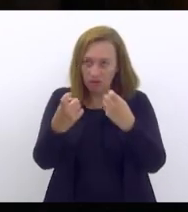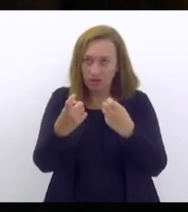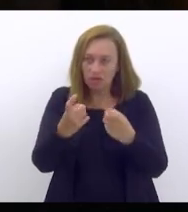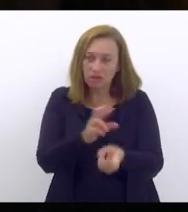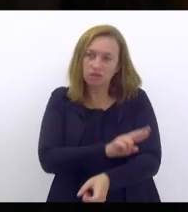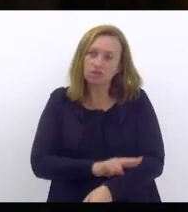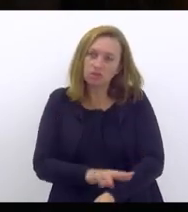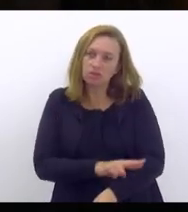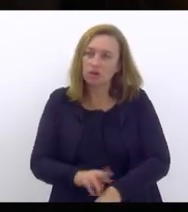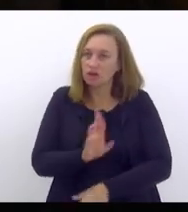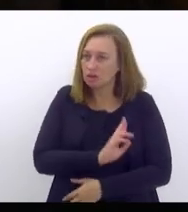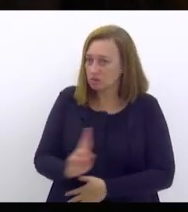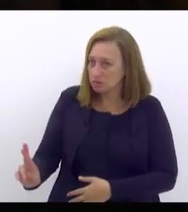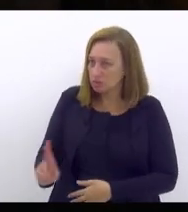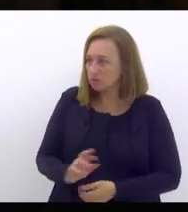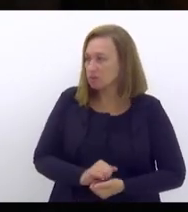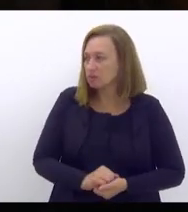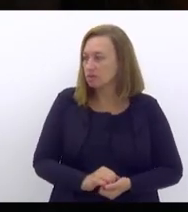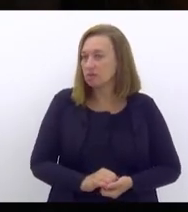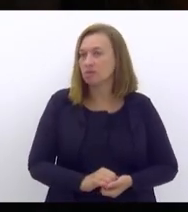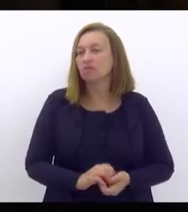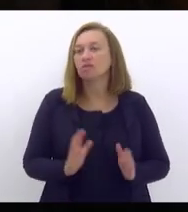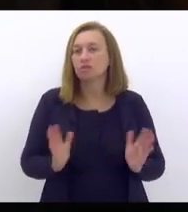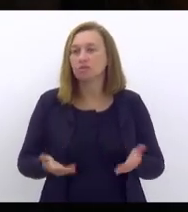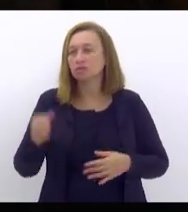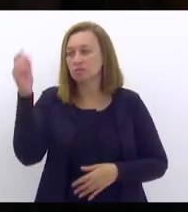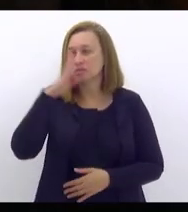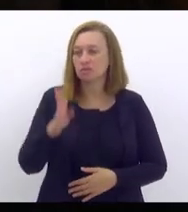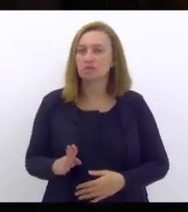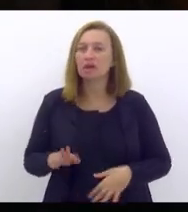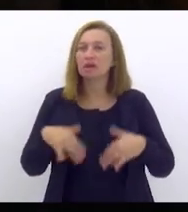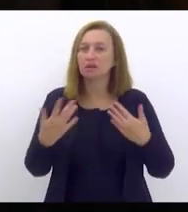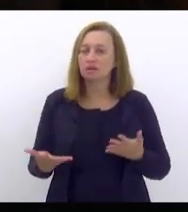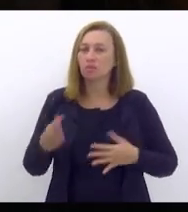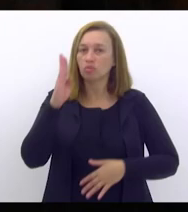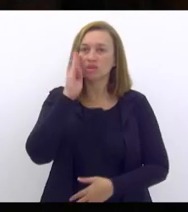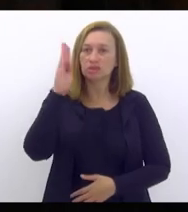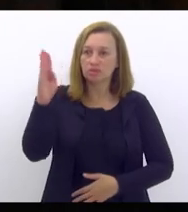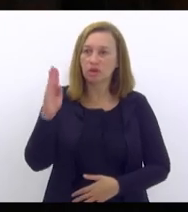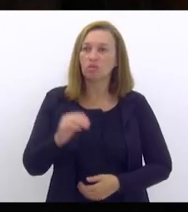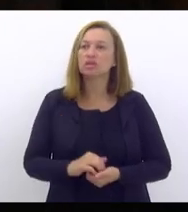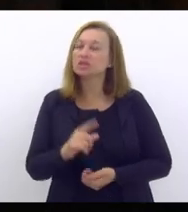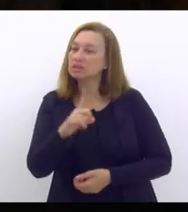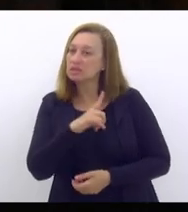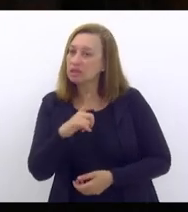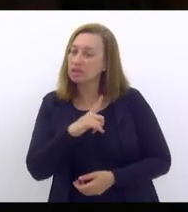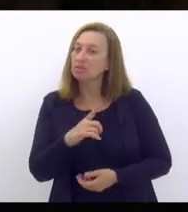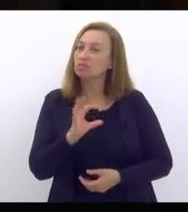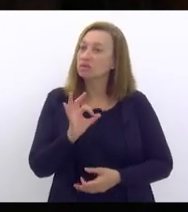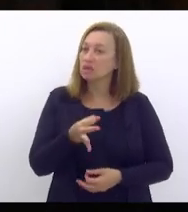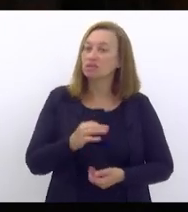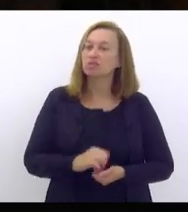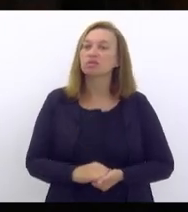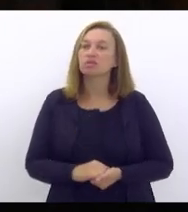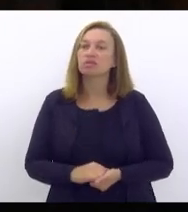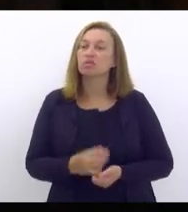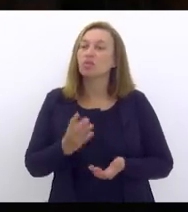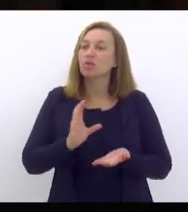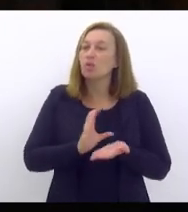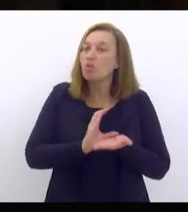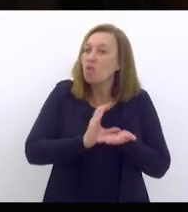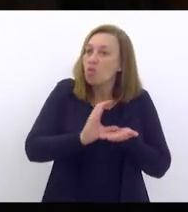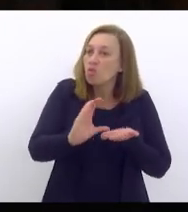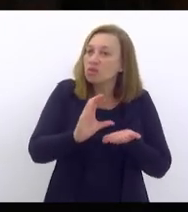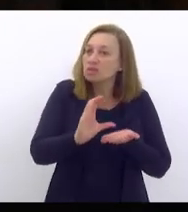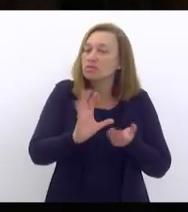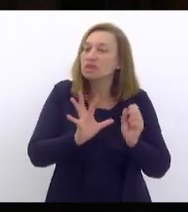racismo religioso hoje no Brasil. Então, é fundamental que tenhamos, inclusive, orçamento